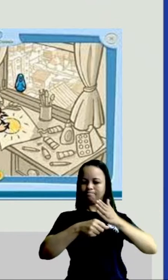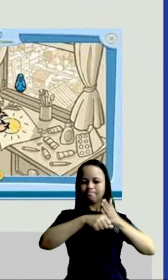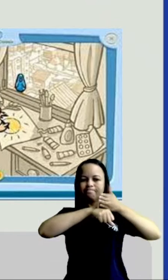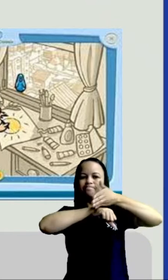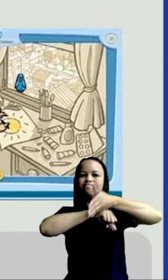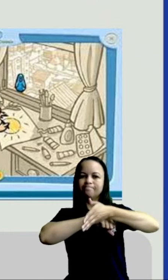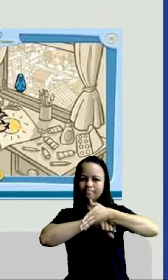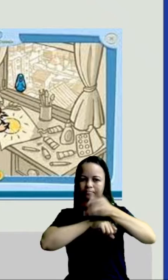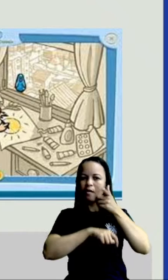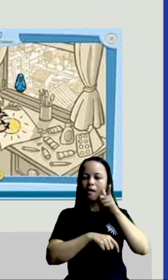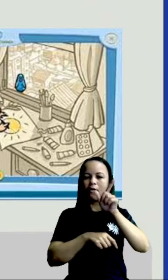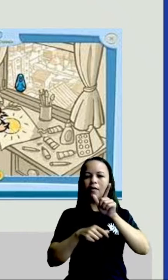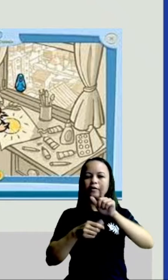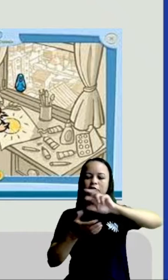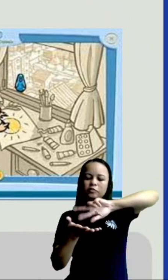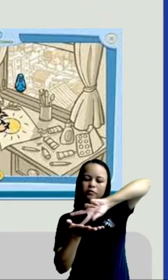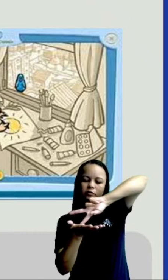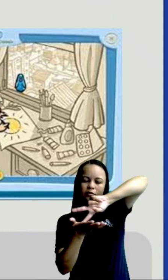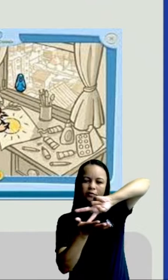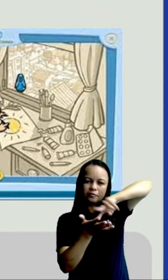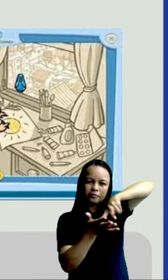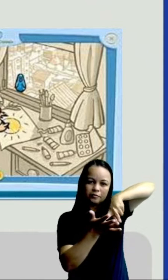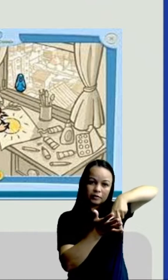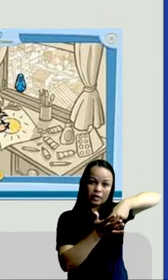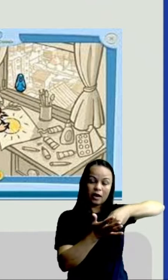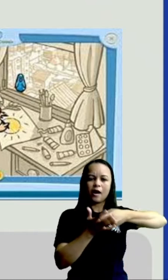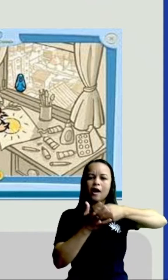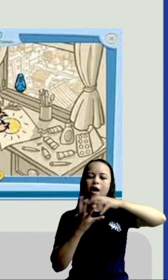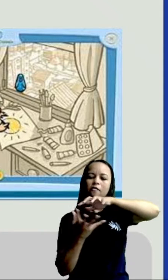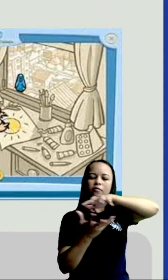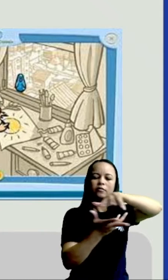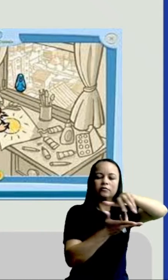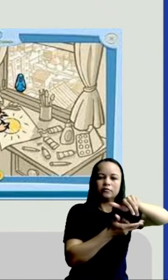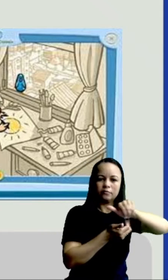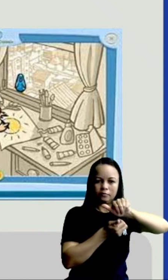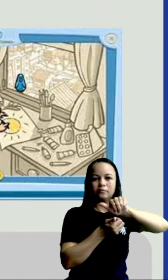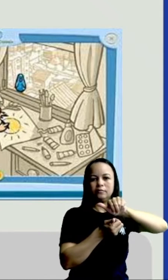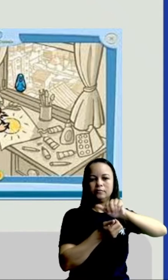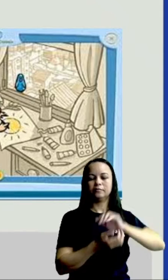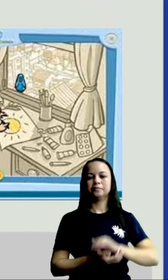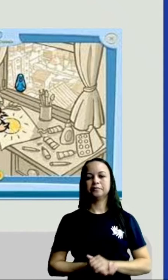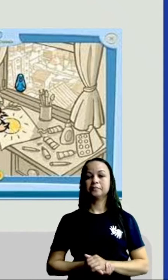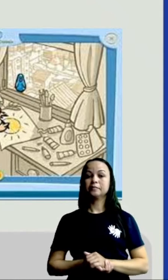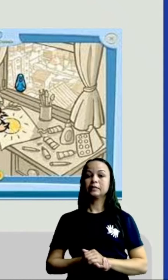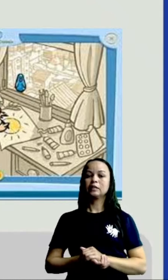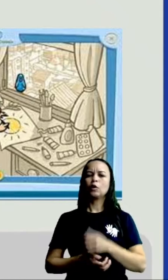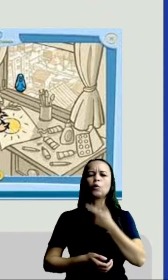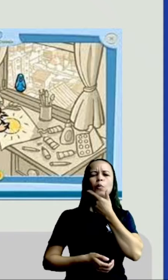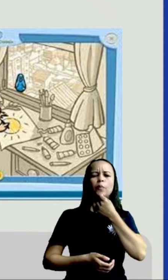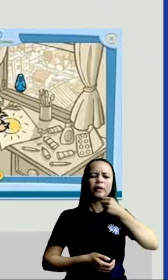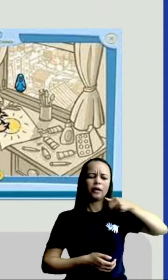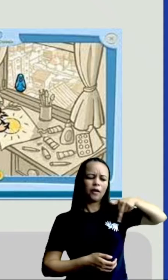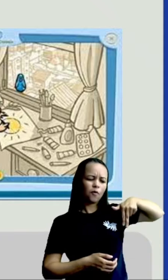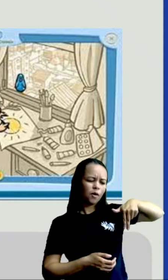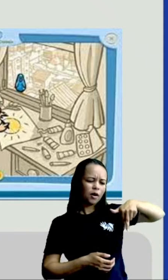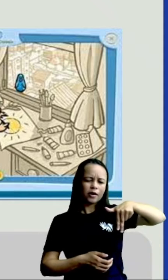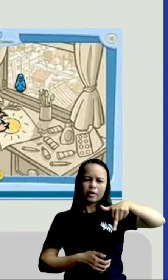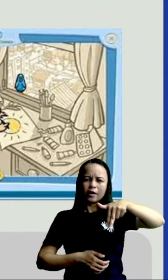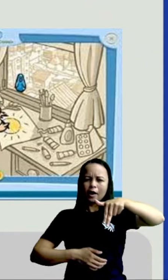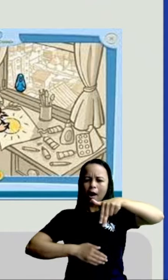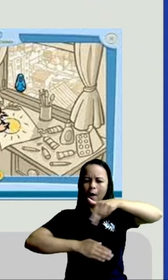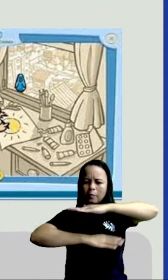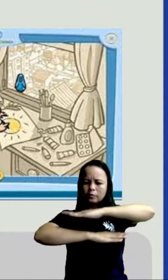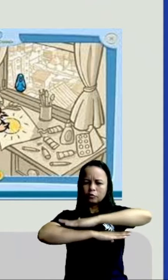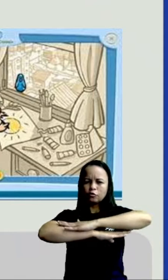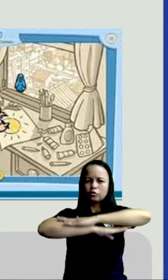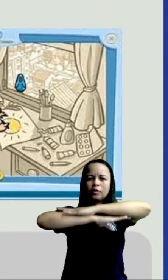passar num segundo giro um simples compasso e num círculo eu faço o mundo um menino caminha e caminhando